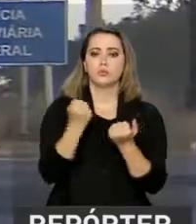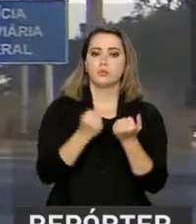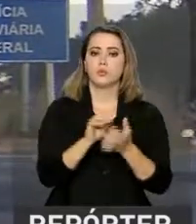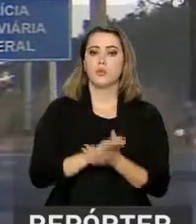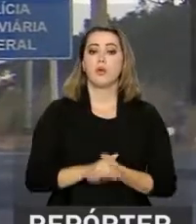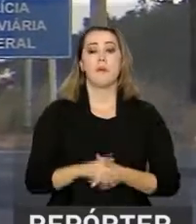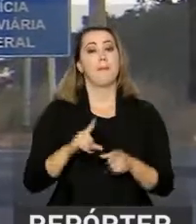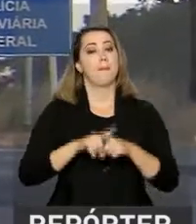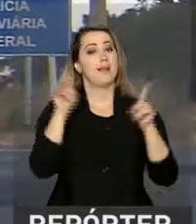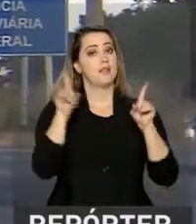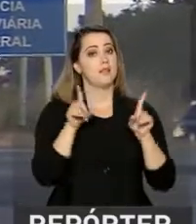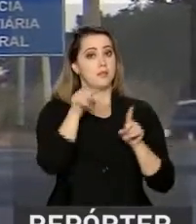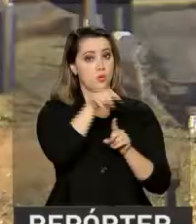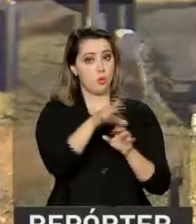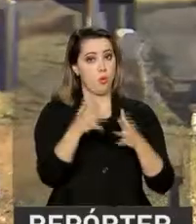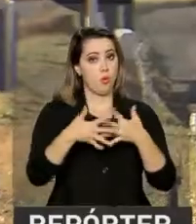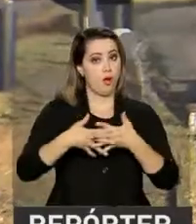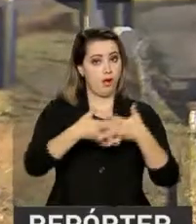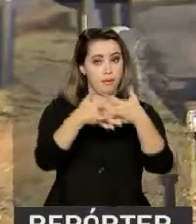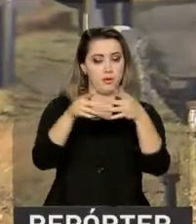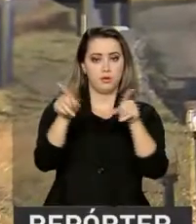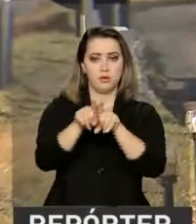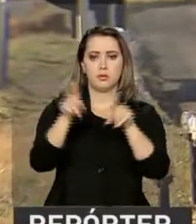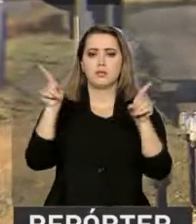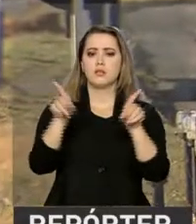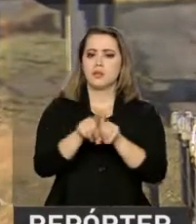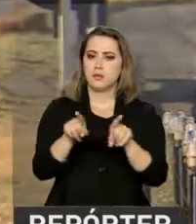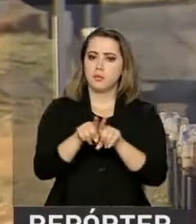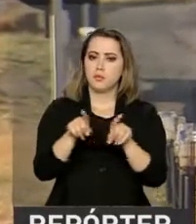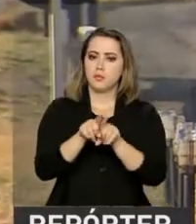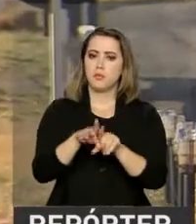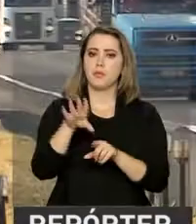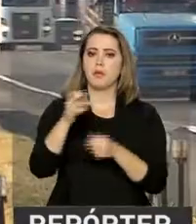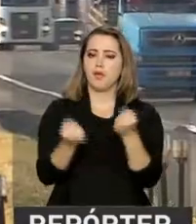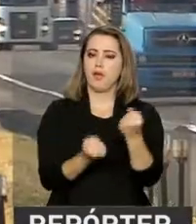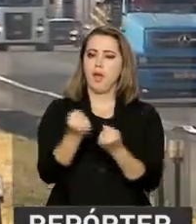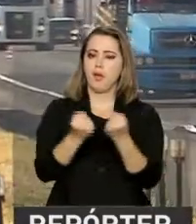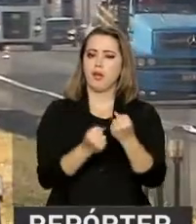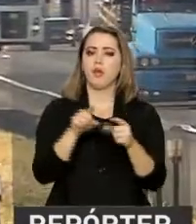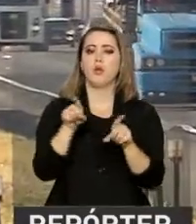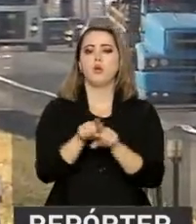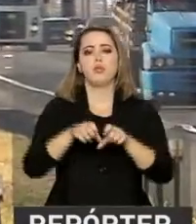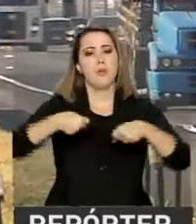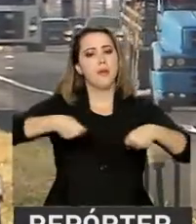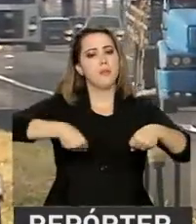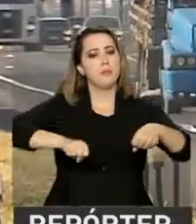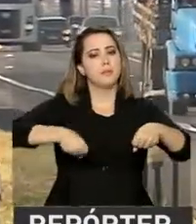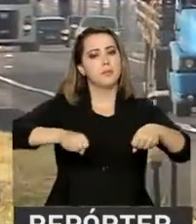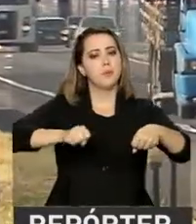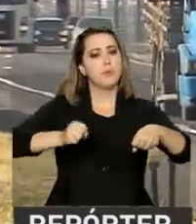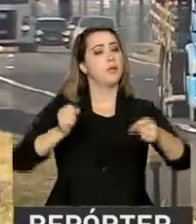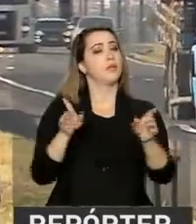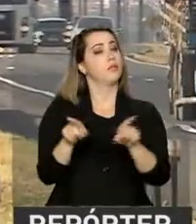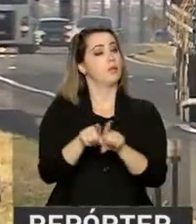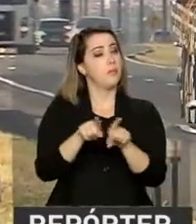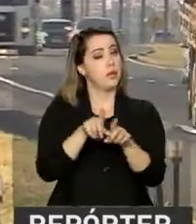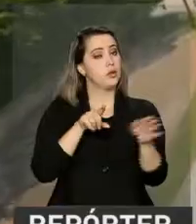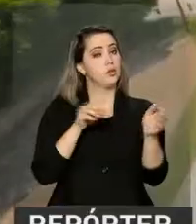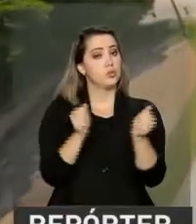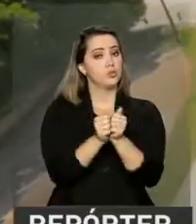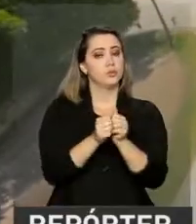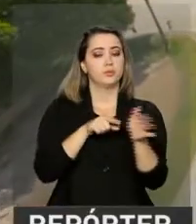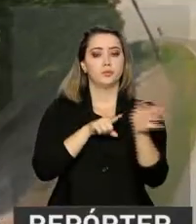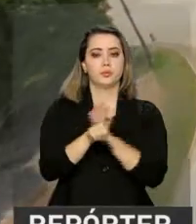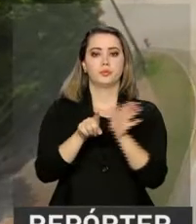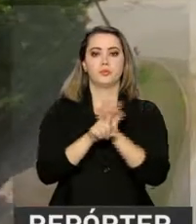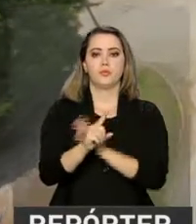os caminhoneiros que serão ouvidos. Motoristas de veículos de passeio e motociclistas também podem participar da pesquisa.